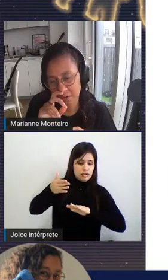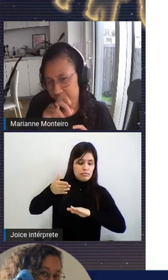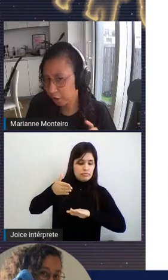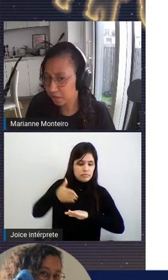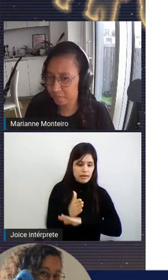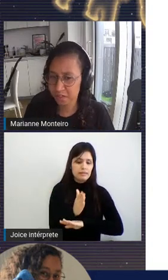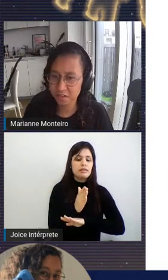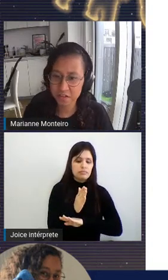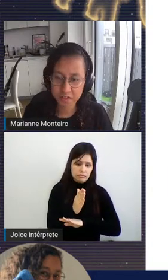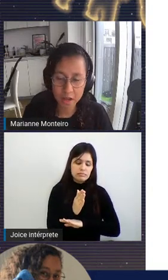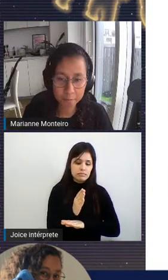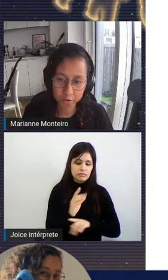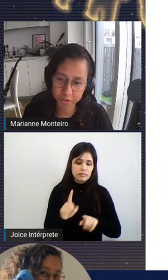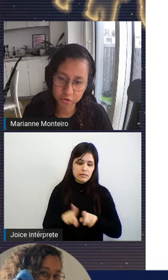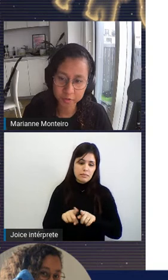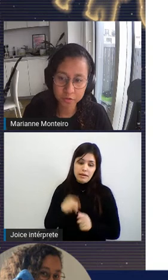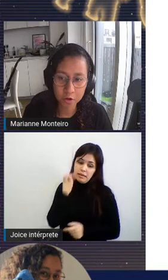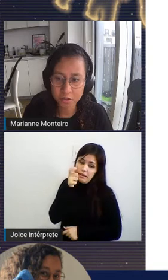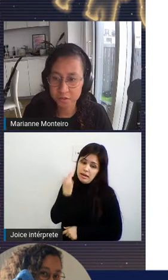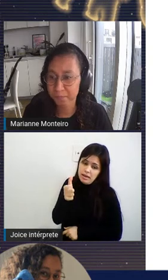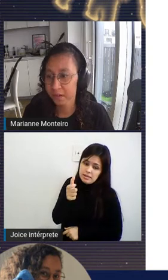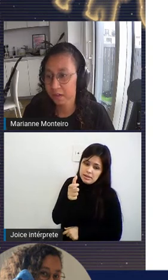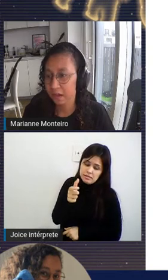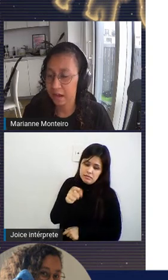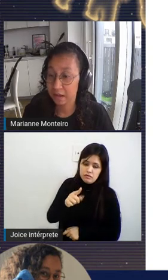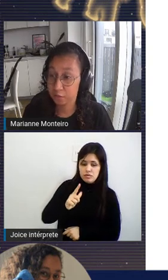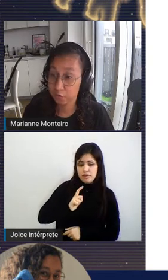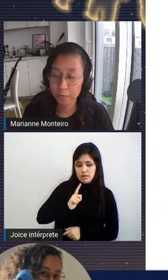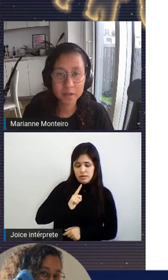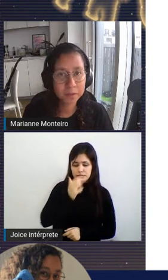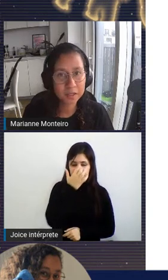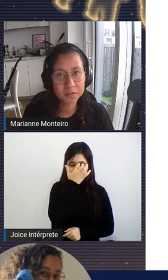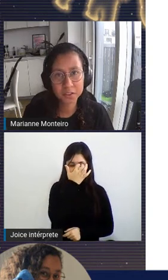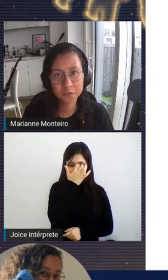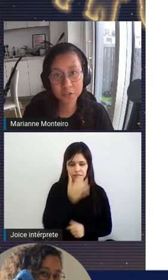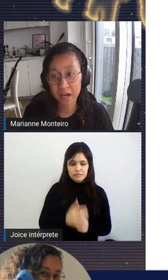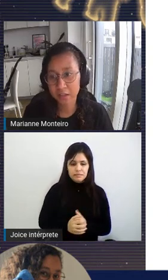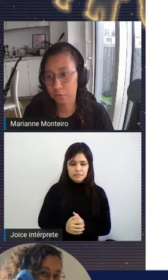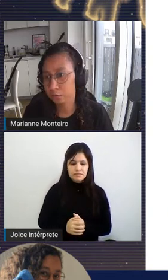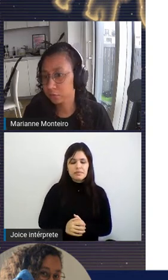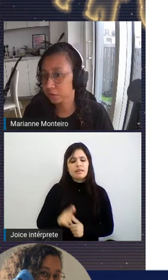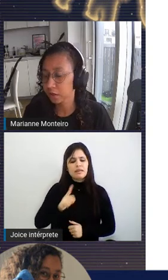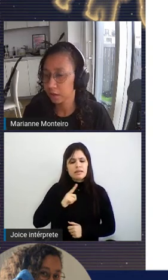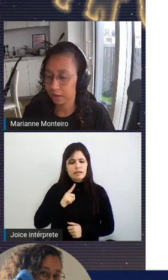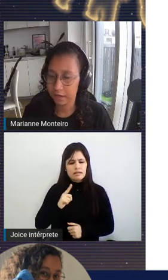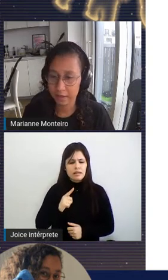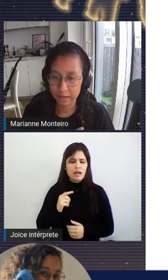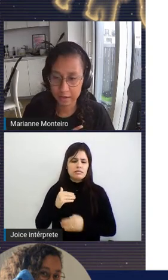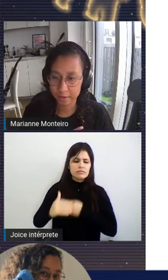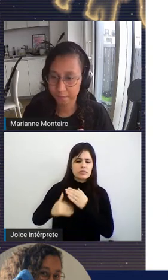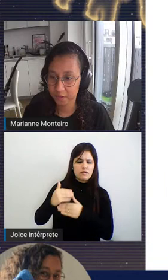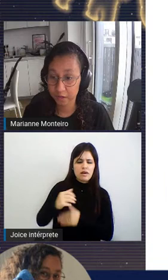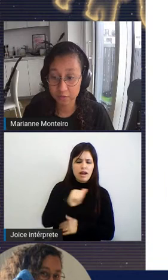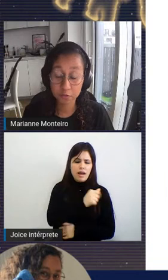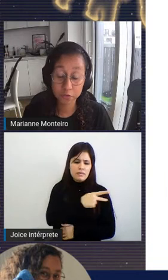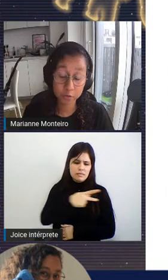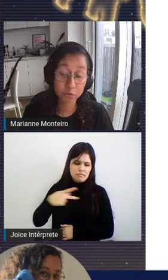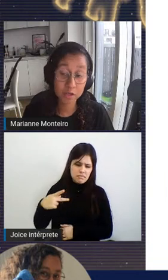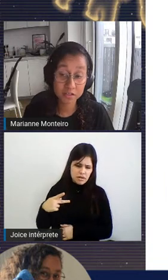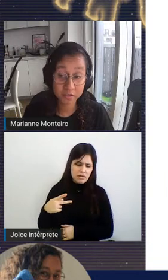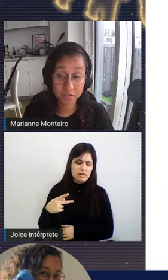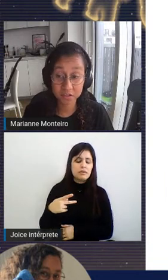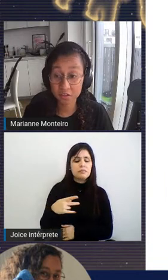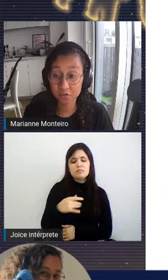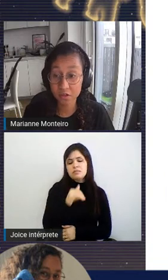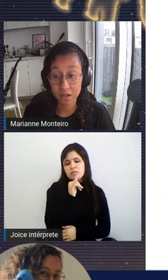interesse. Então, desde Olimpíadas a projetos open source, a desenvolvimento de aplicativos, hackathons, se